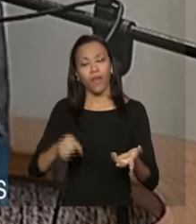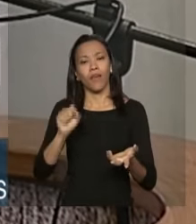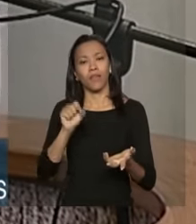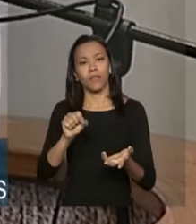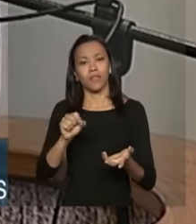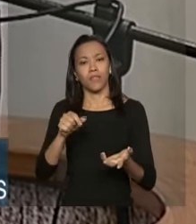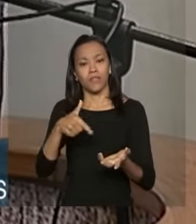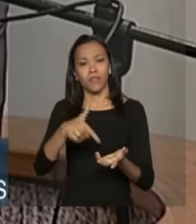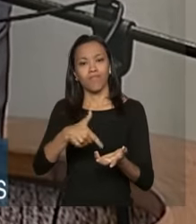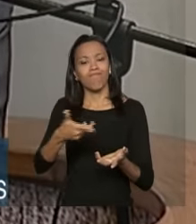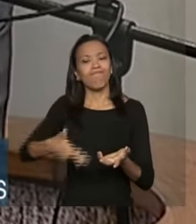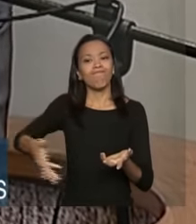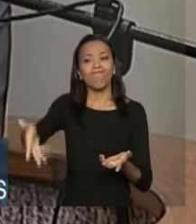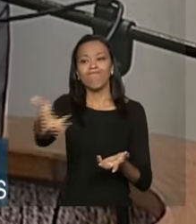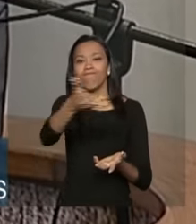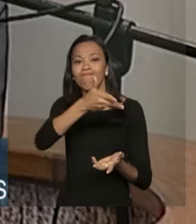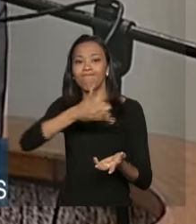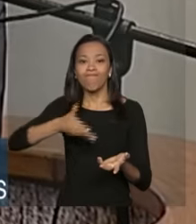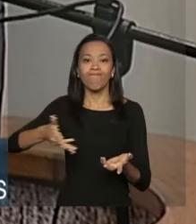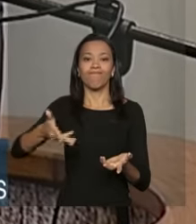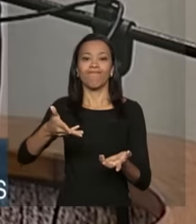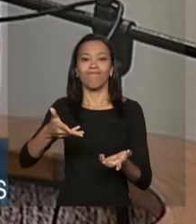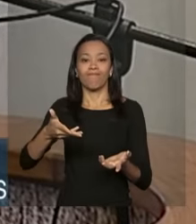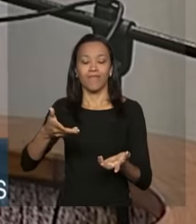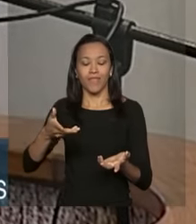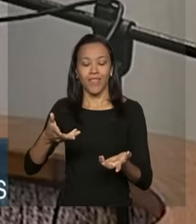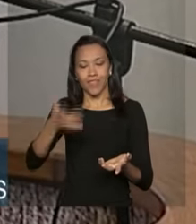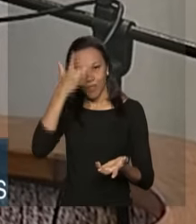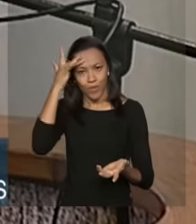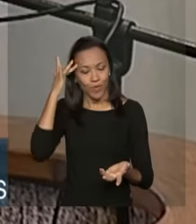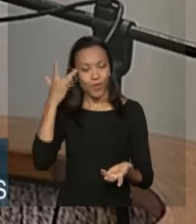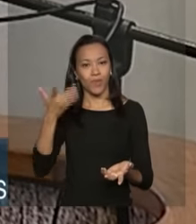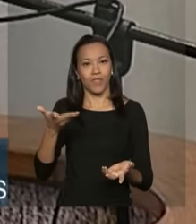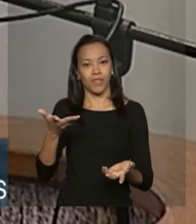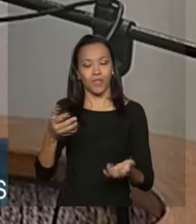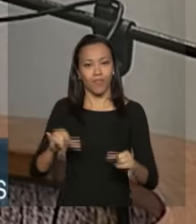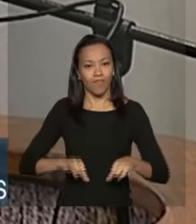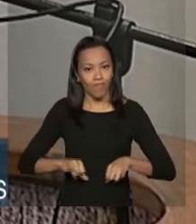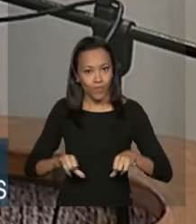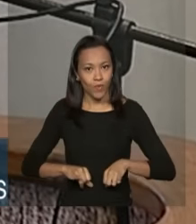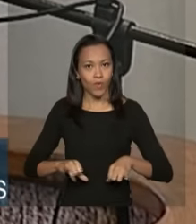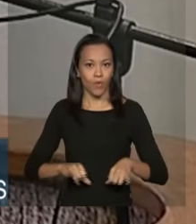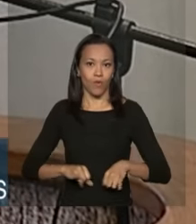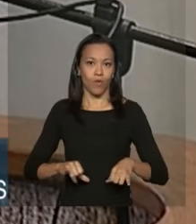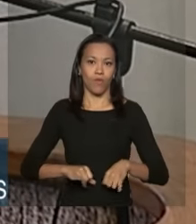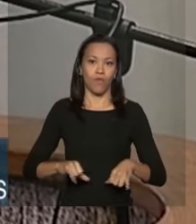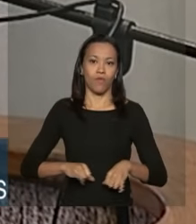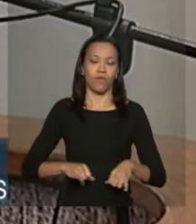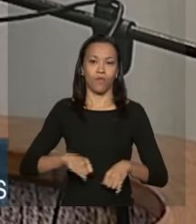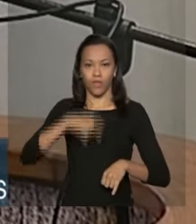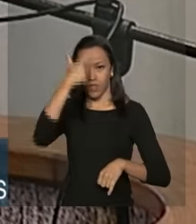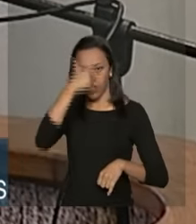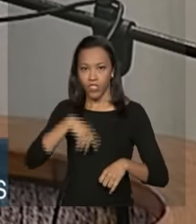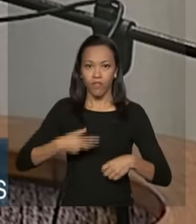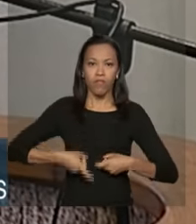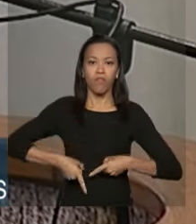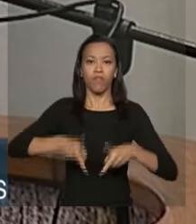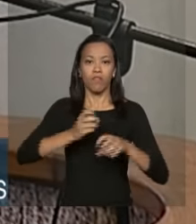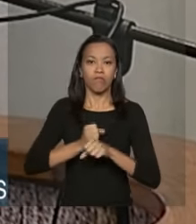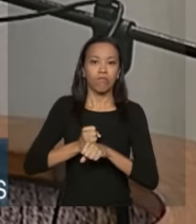manos Livres das vítimas da da um de um dos crimes mais